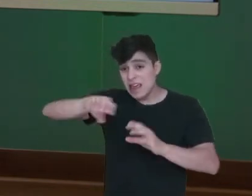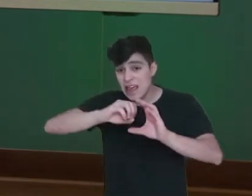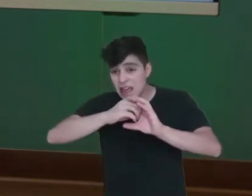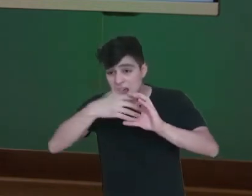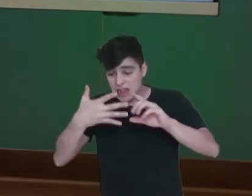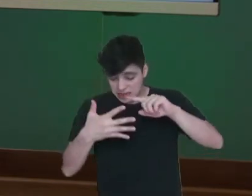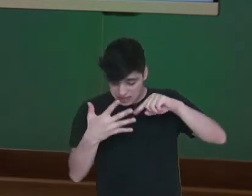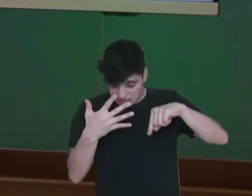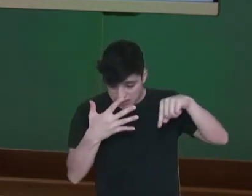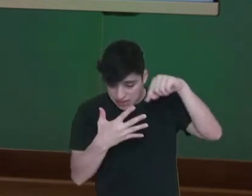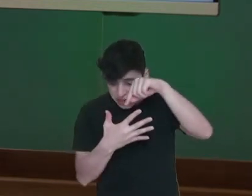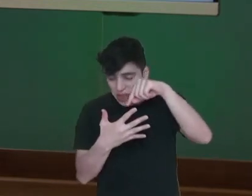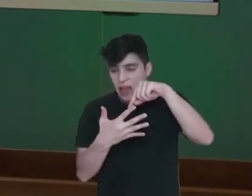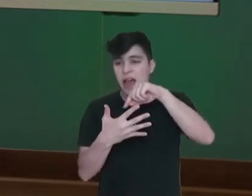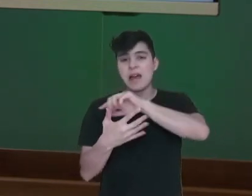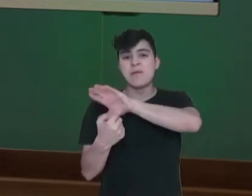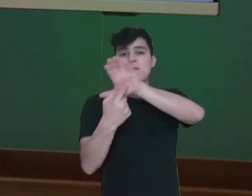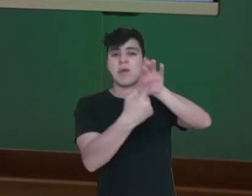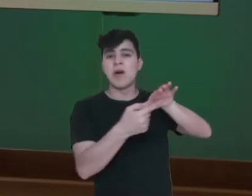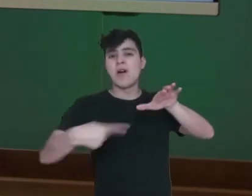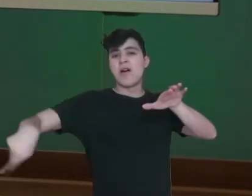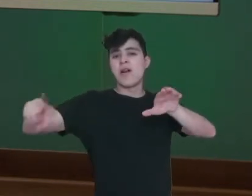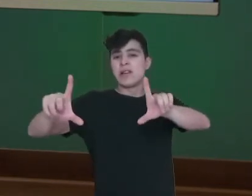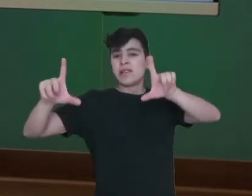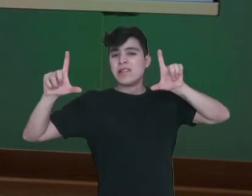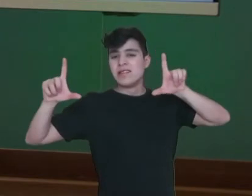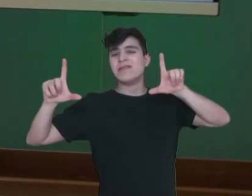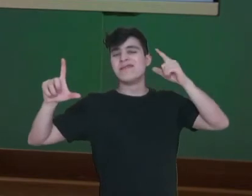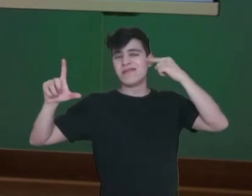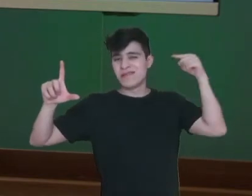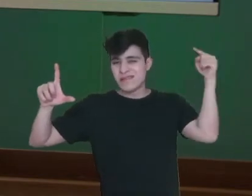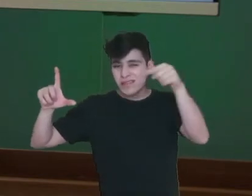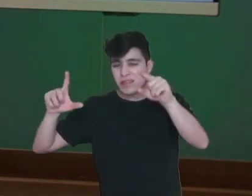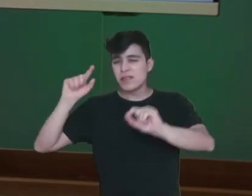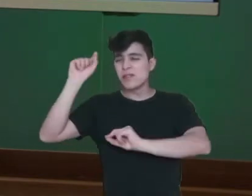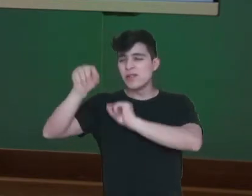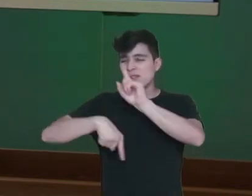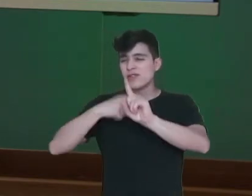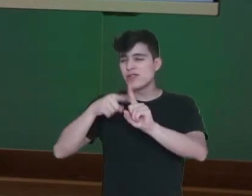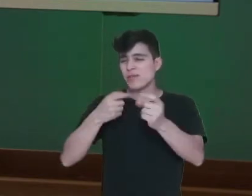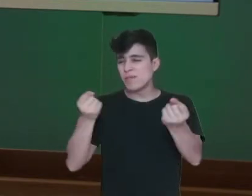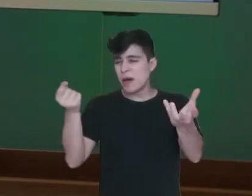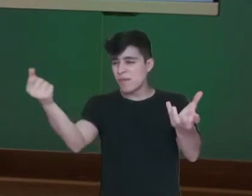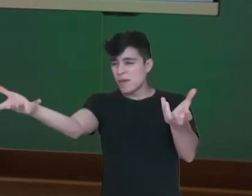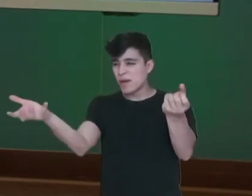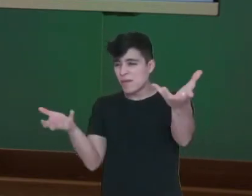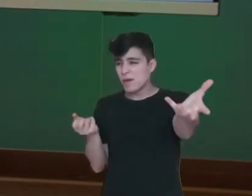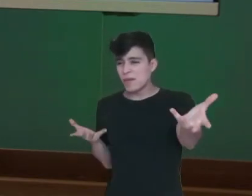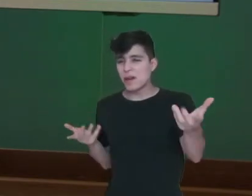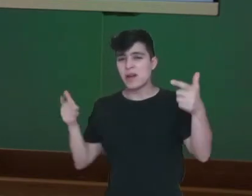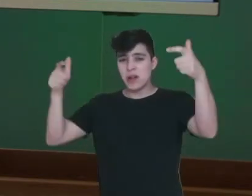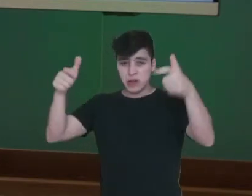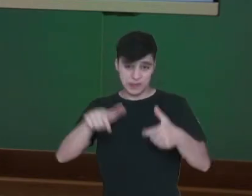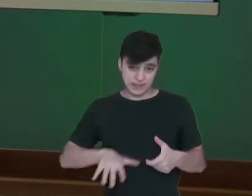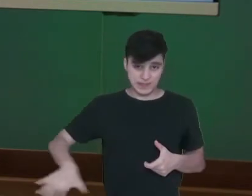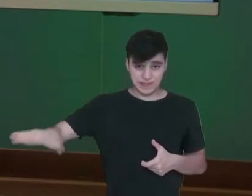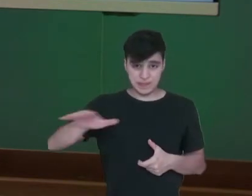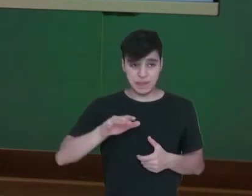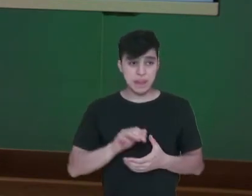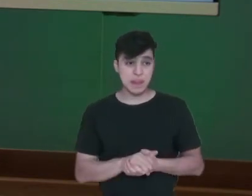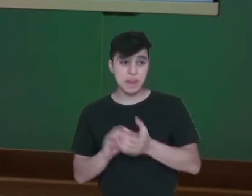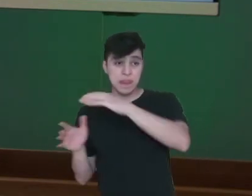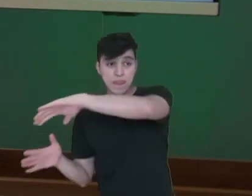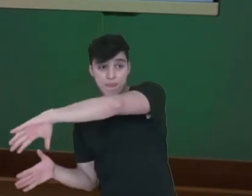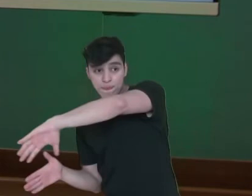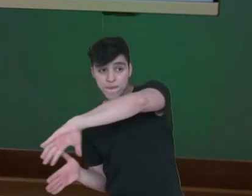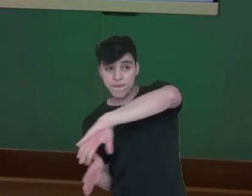dar esse resultado na paisagem, né? Esses tipos de vegetação que se desenvolvem nessas áreas. Aí nós vamos ter